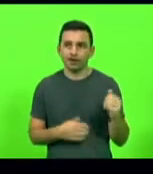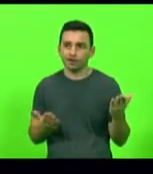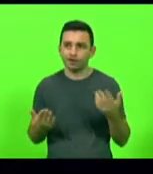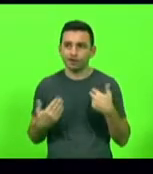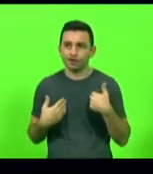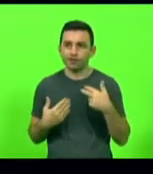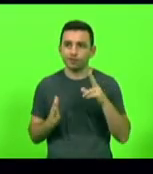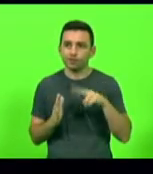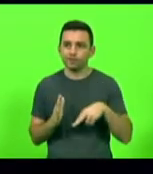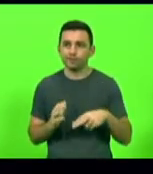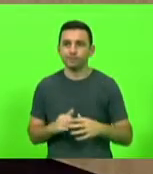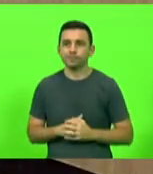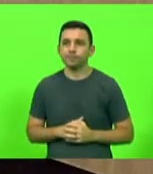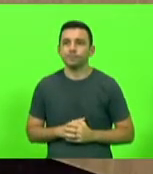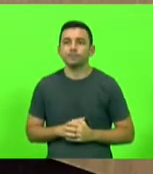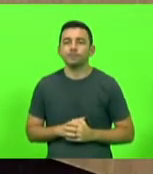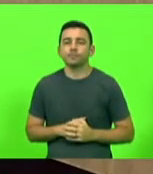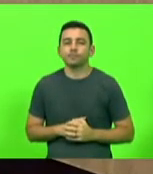de fazer a sua leitura.